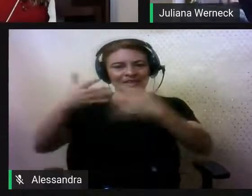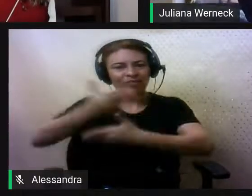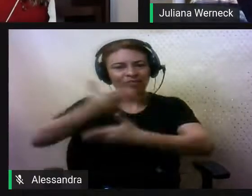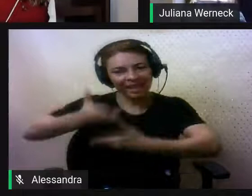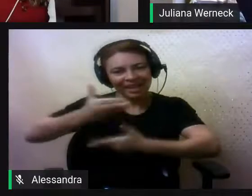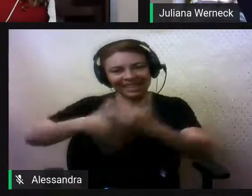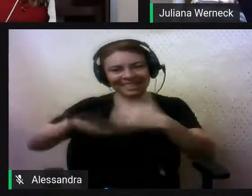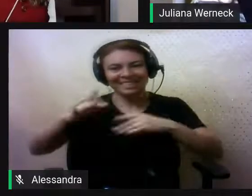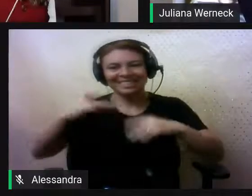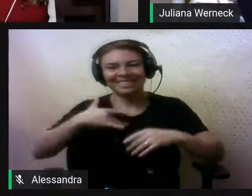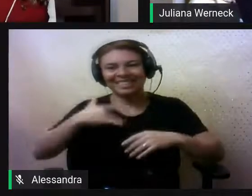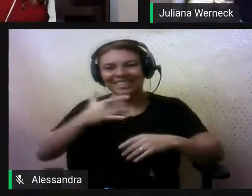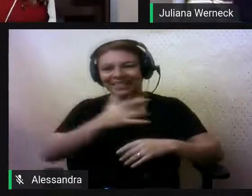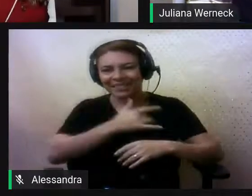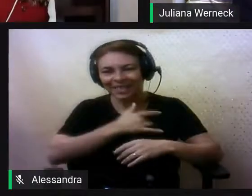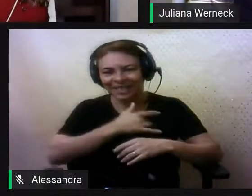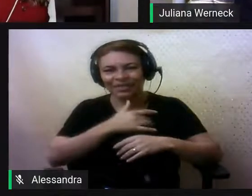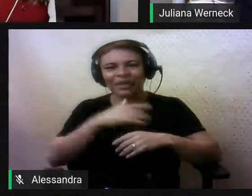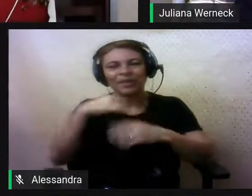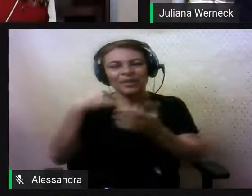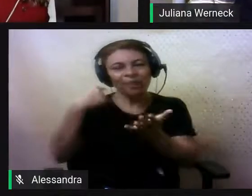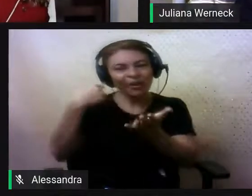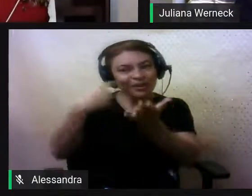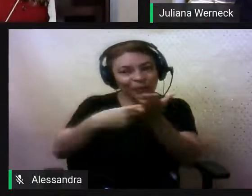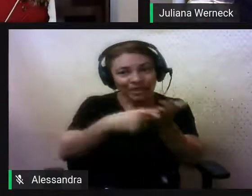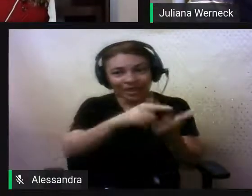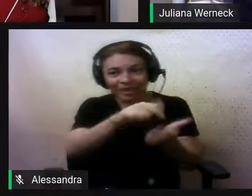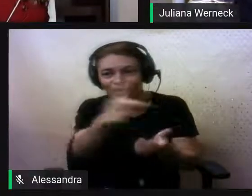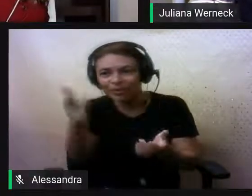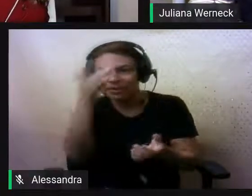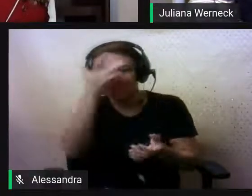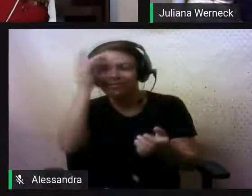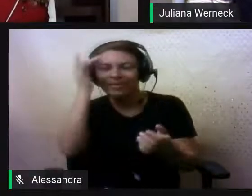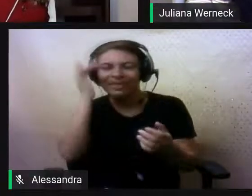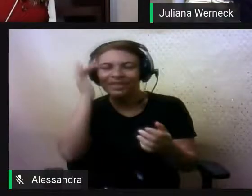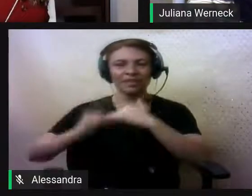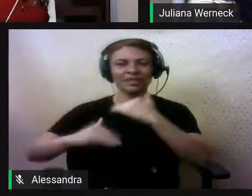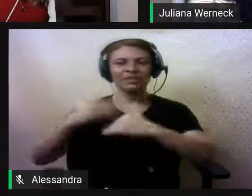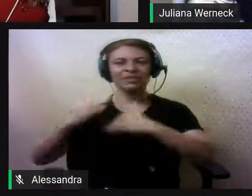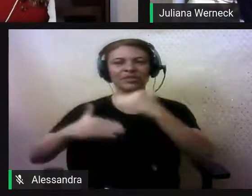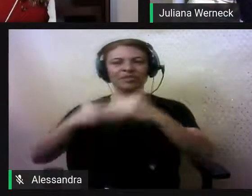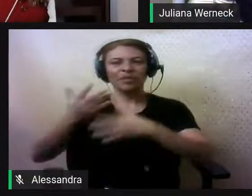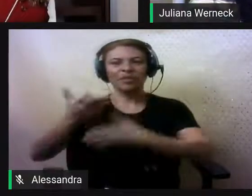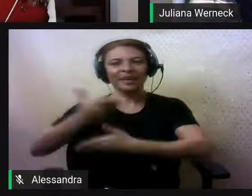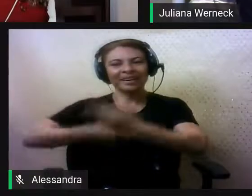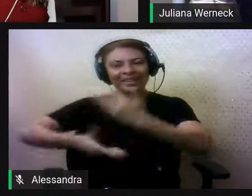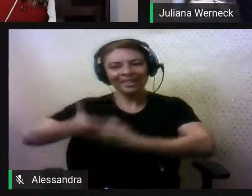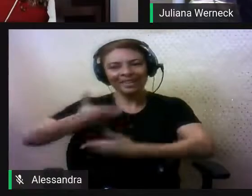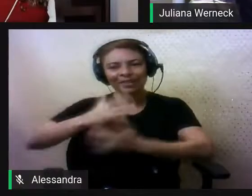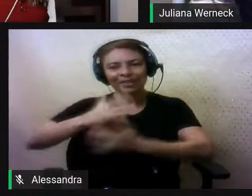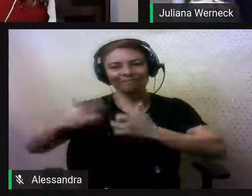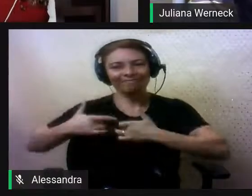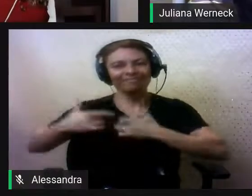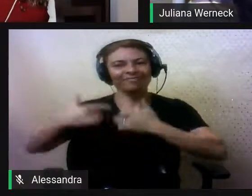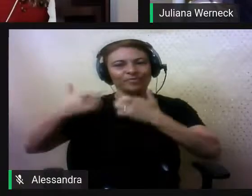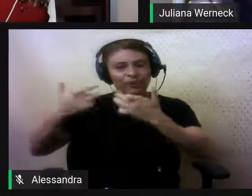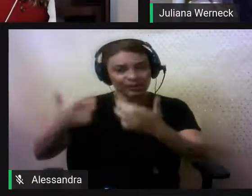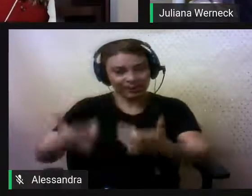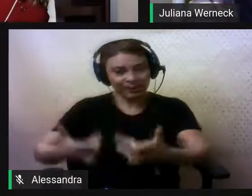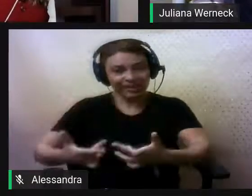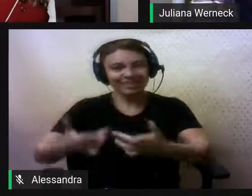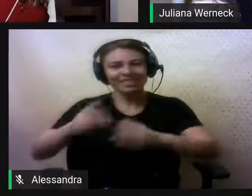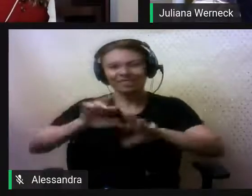relações saudáveis e pode contar com as outras pessoas, e que a gente, né, desenvolve relações solidárias, né, nos